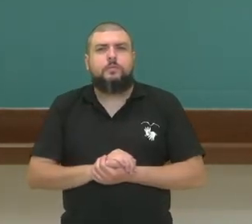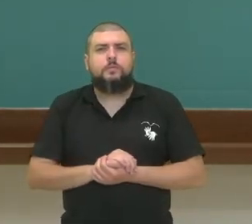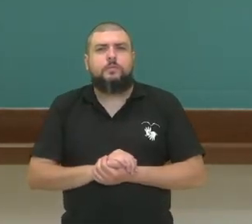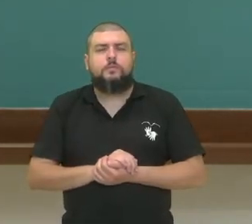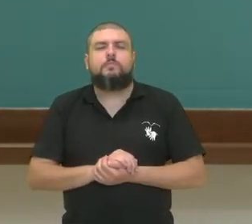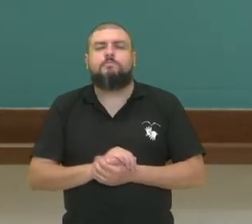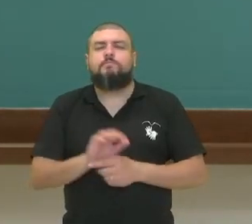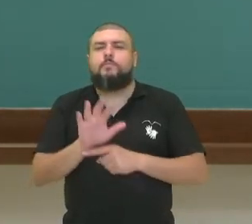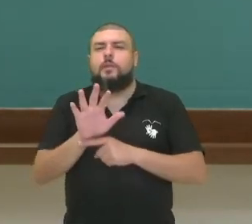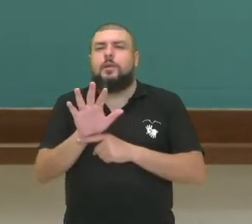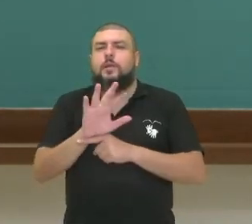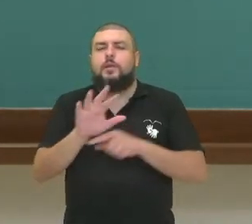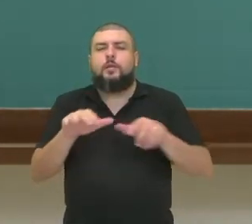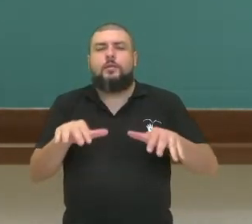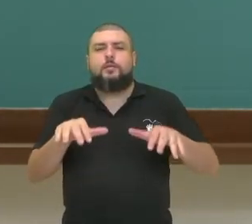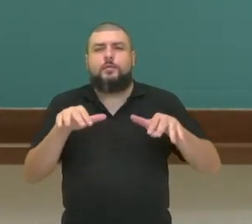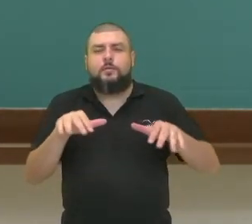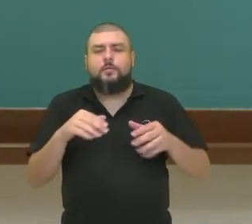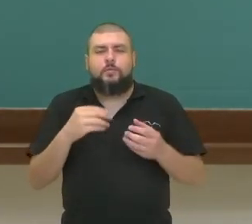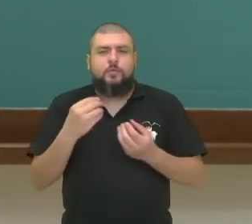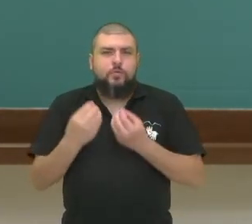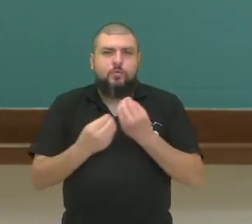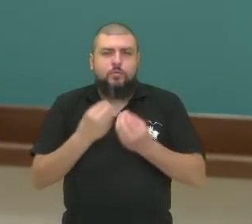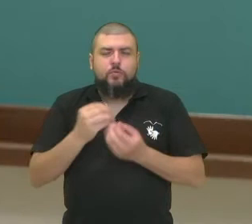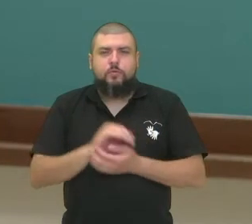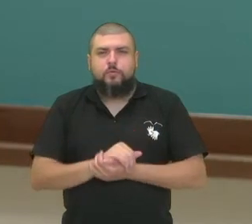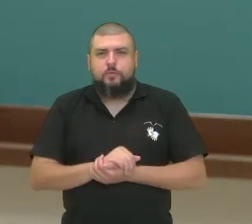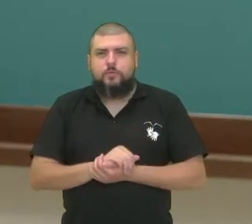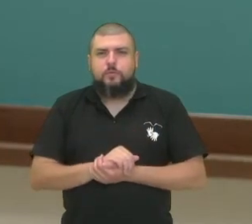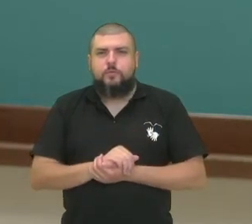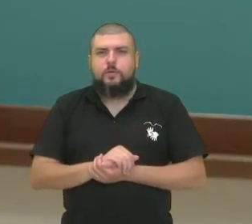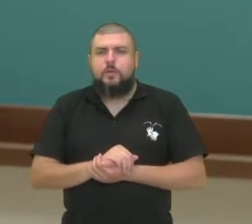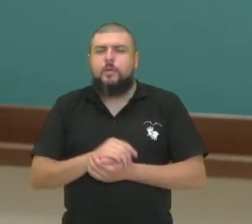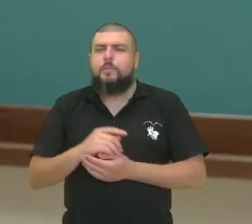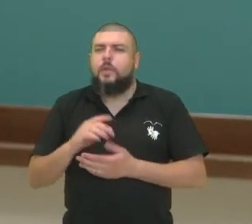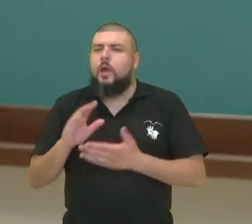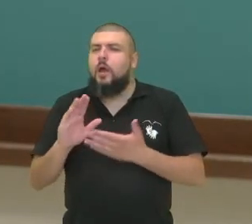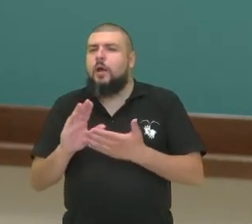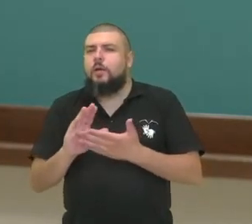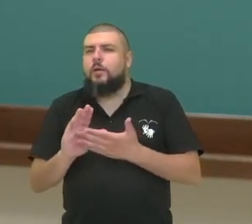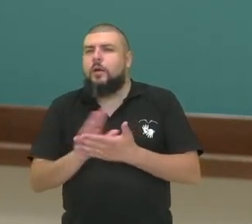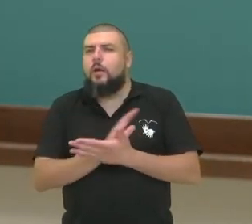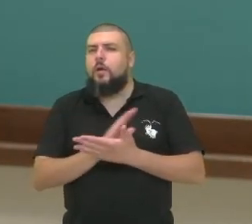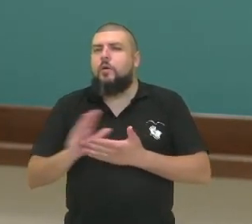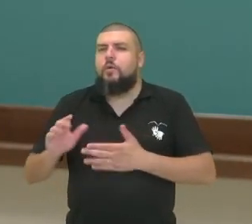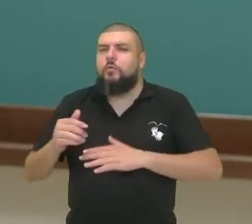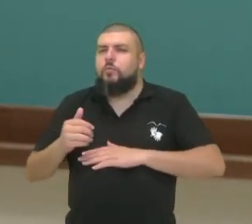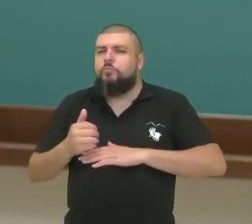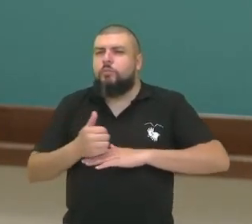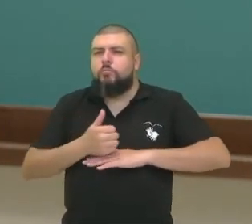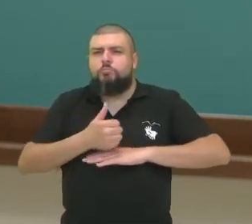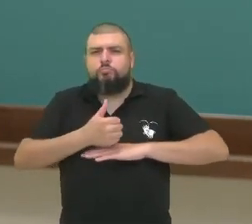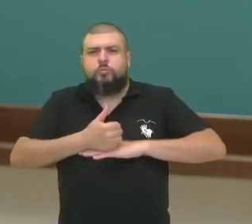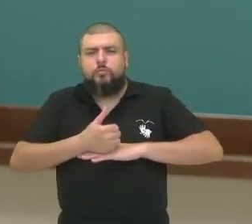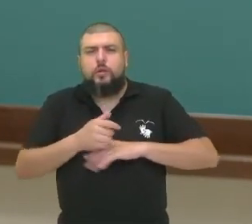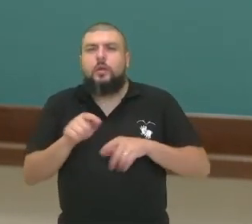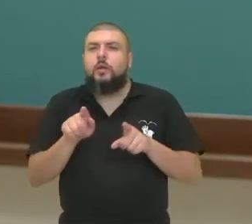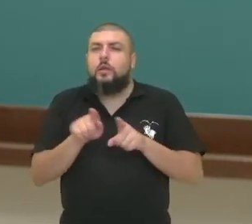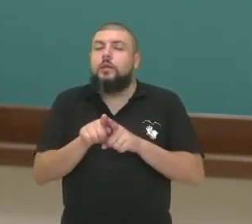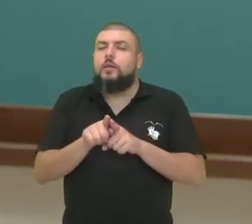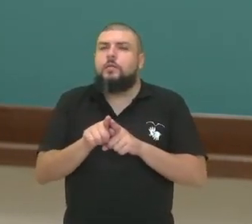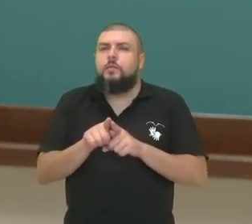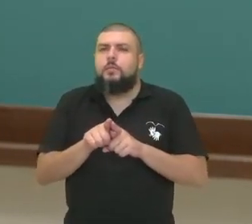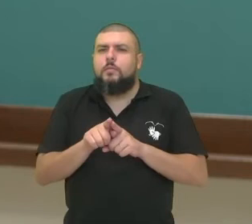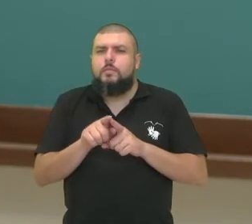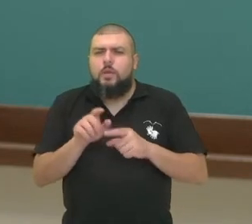cinema? Bom, sob forte influência do cinema novo, vários diretores também fizeram críticas sociais e políticas em seus filmes. Era a ideia de